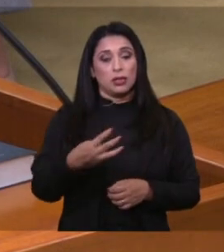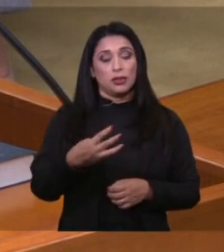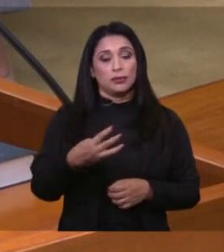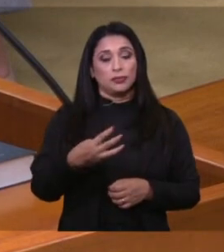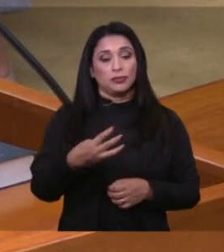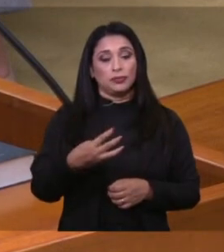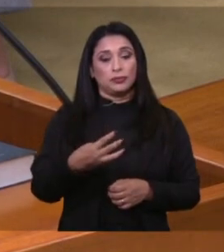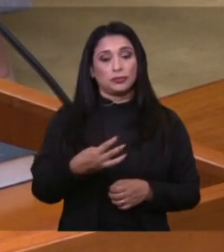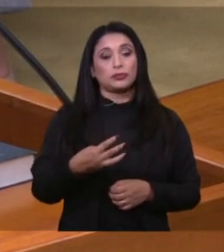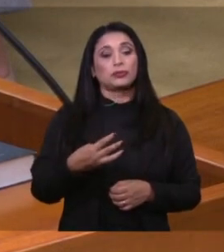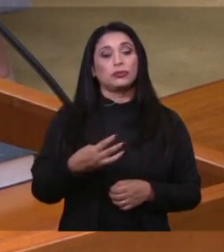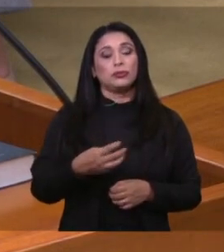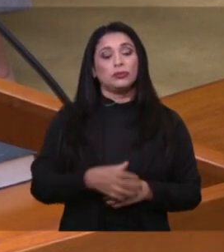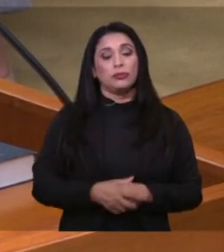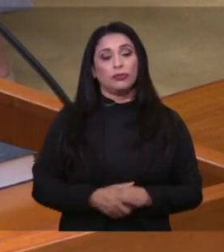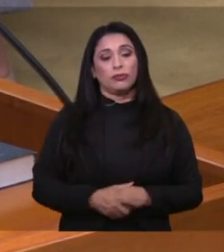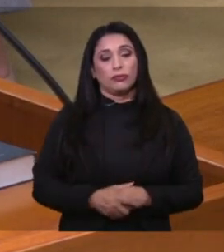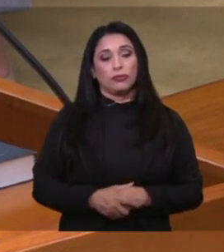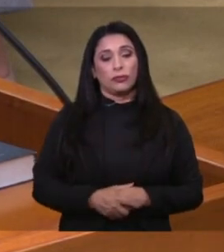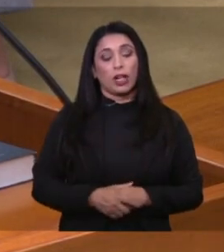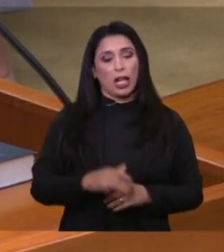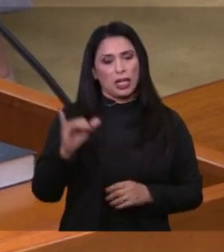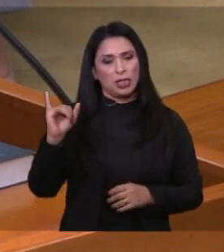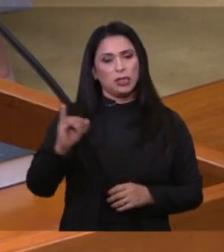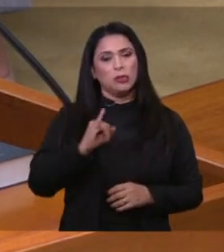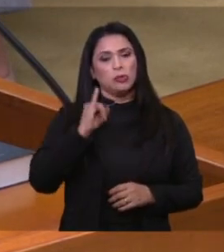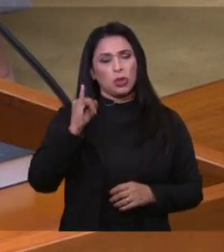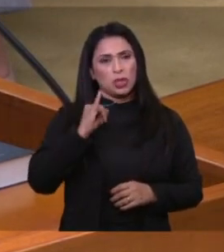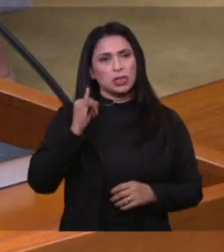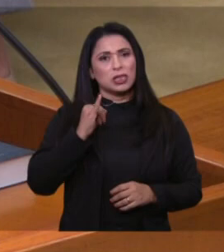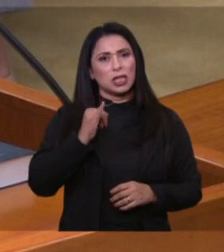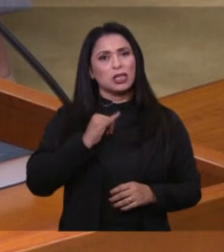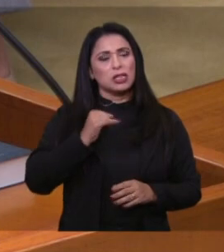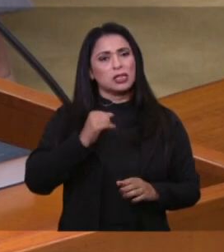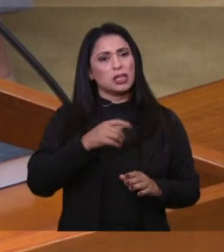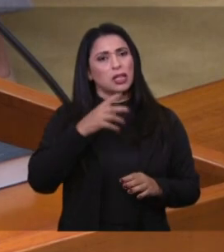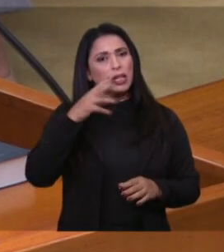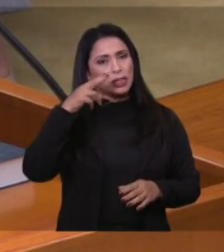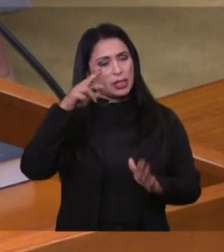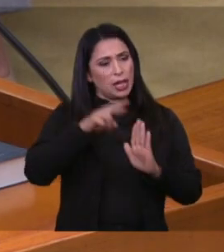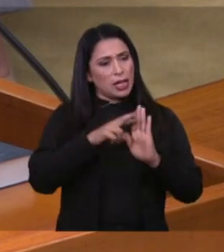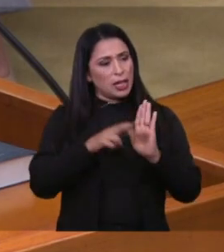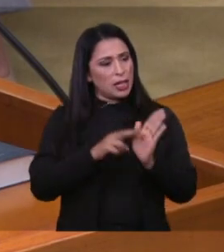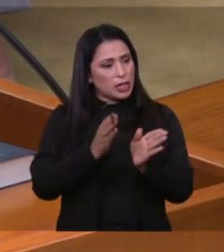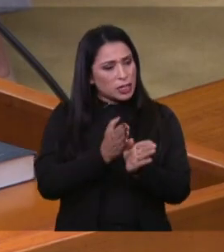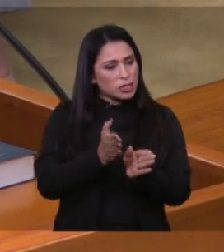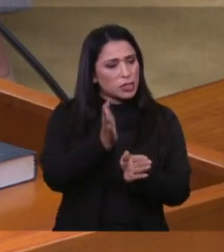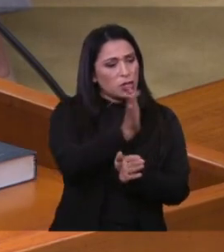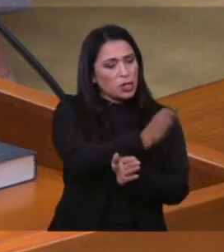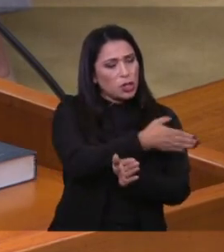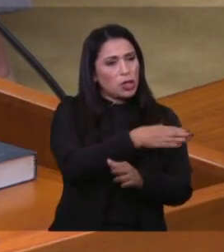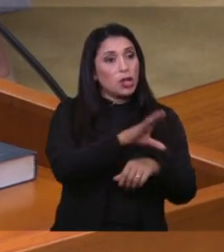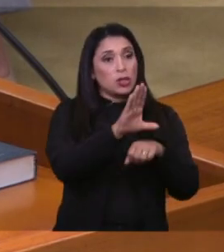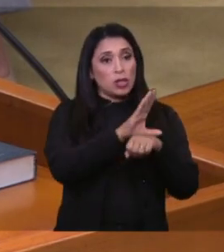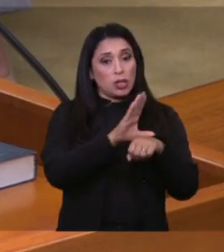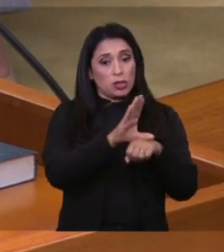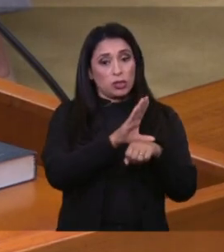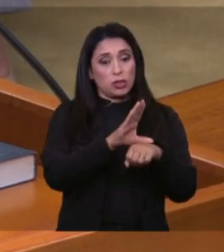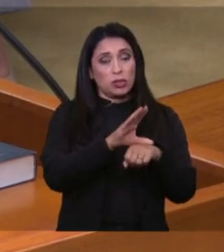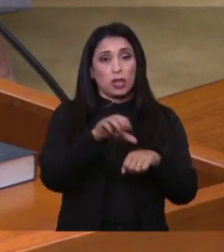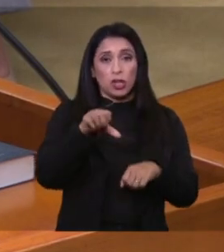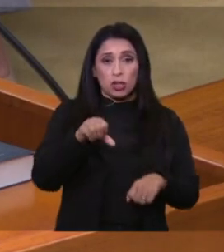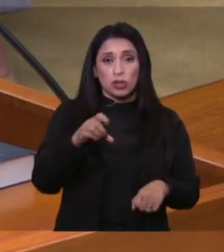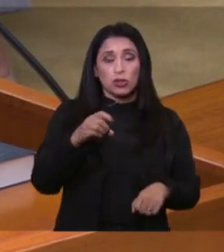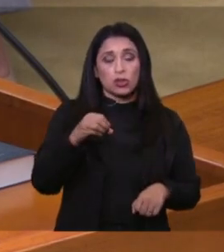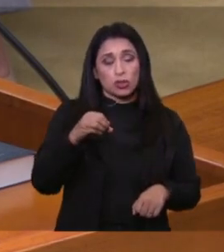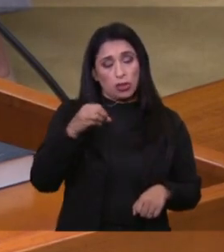a necessidade de observância da anterioridade, fazendo menção à linha constitucional da anterioridade